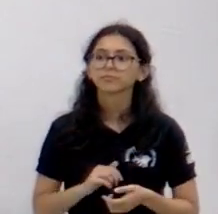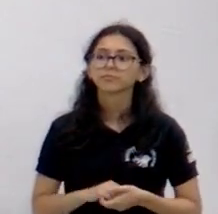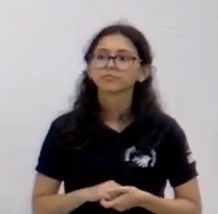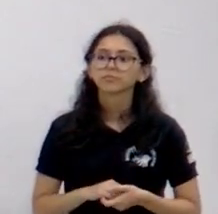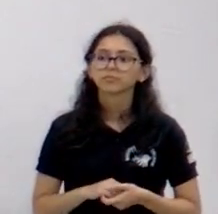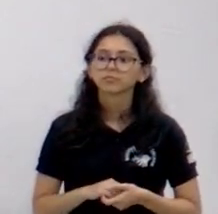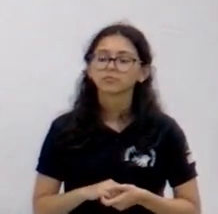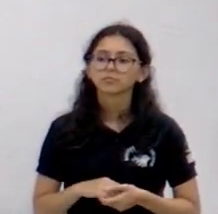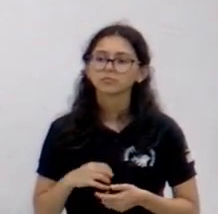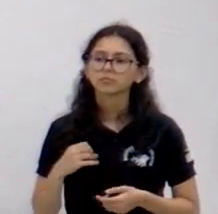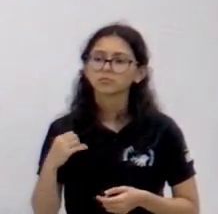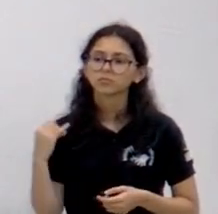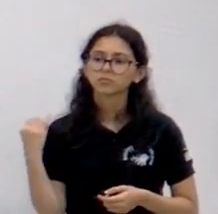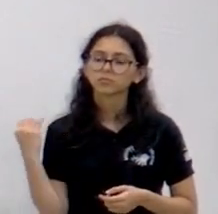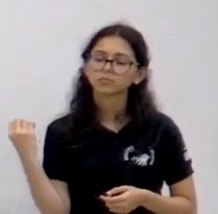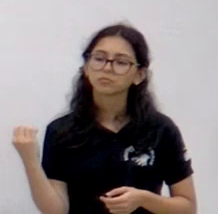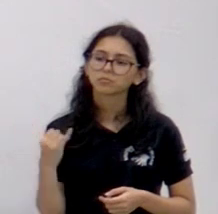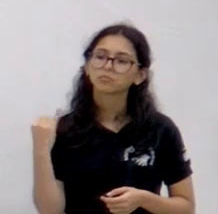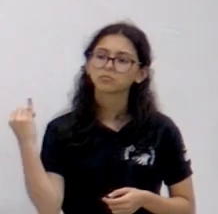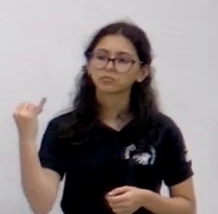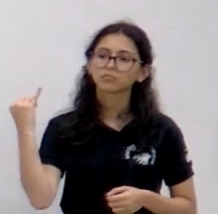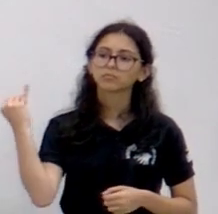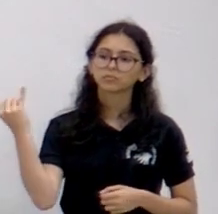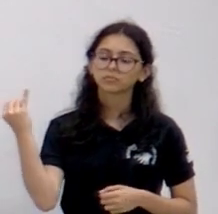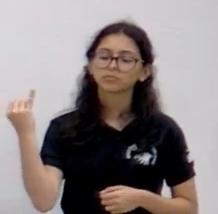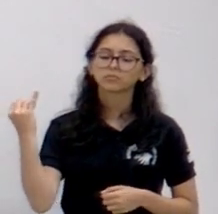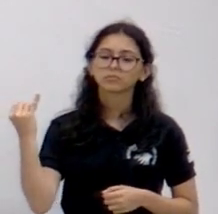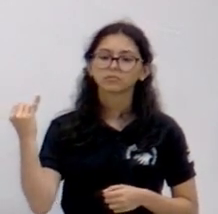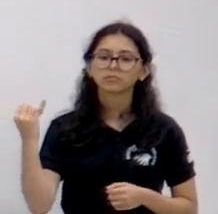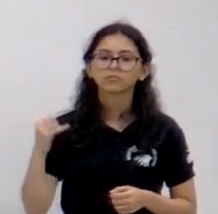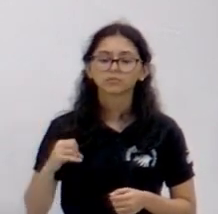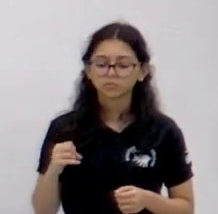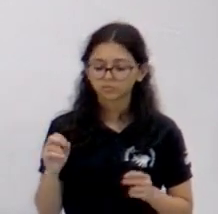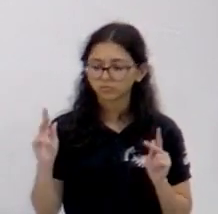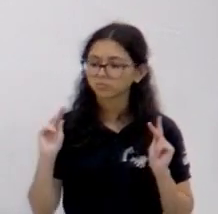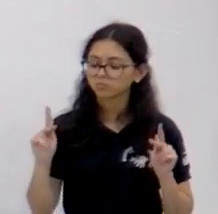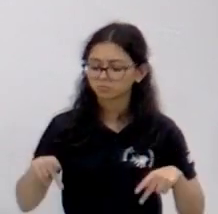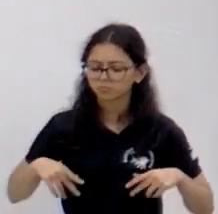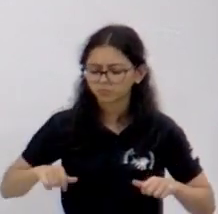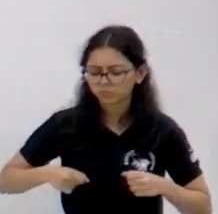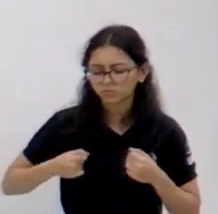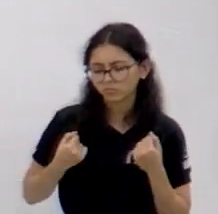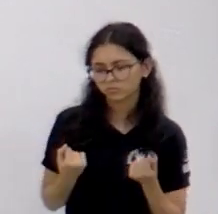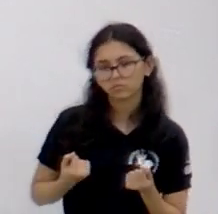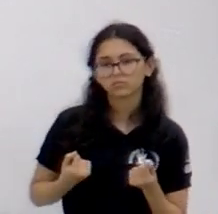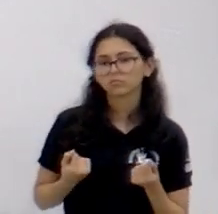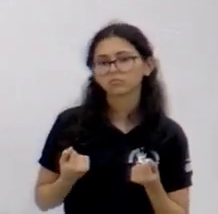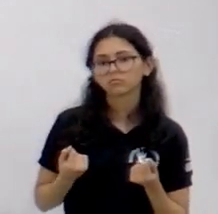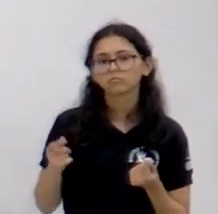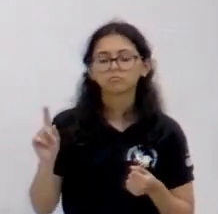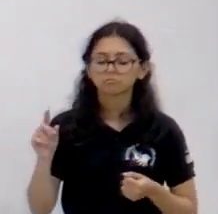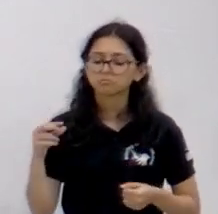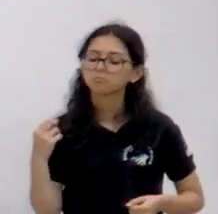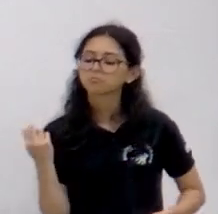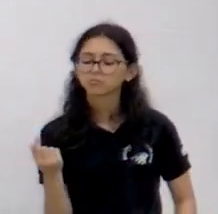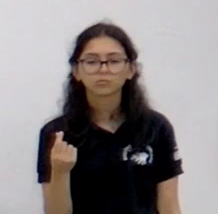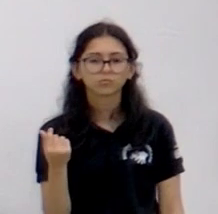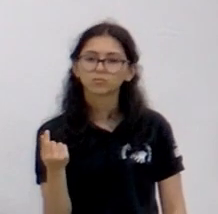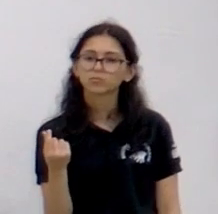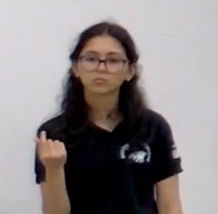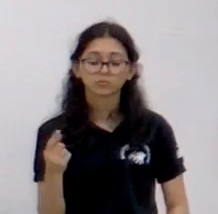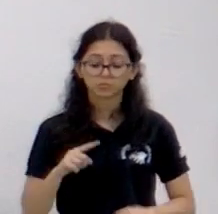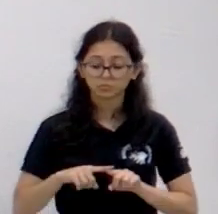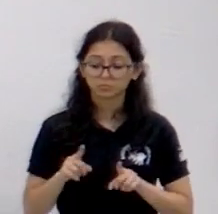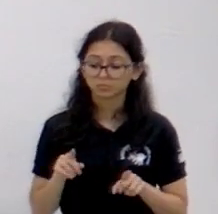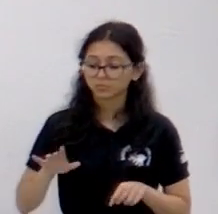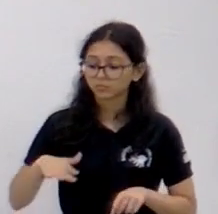valor de um homem valente não é medido pelos recursos que ele pode contar, mas quando se percebe pobre,